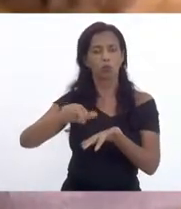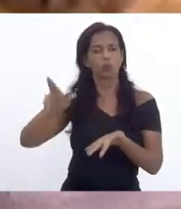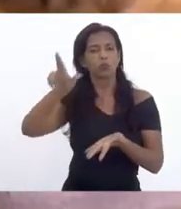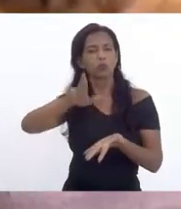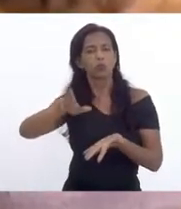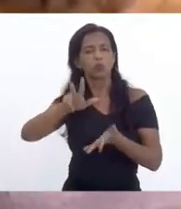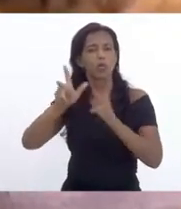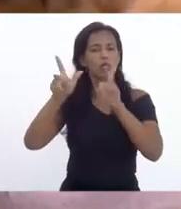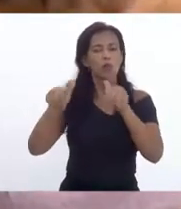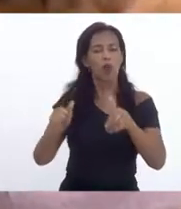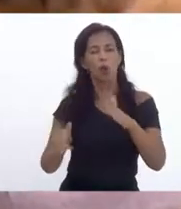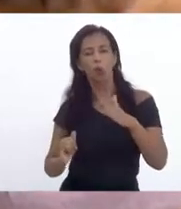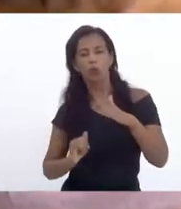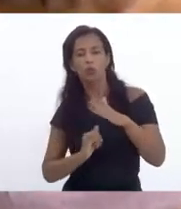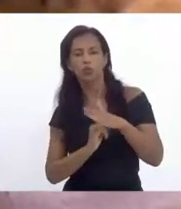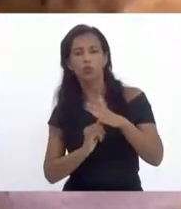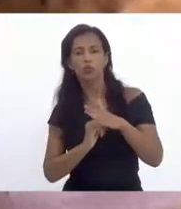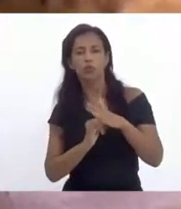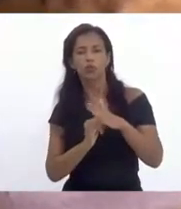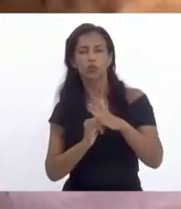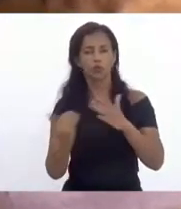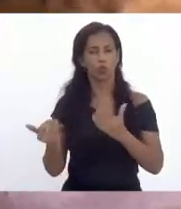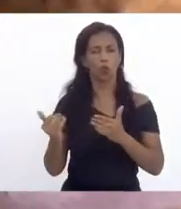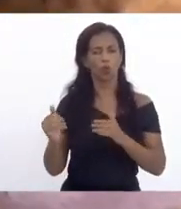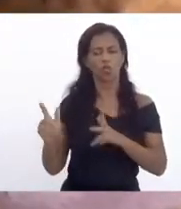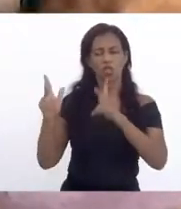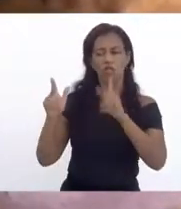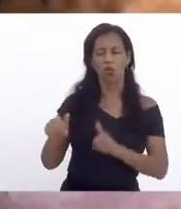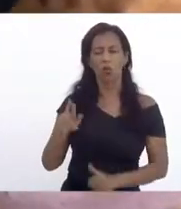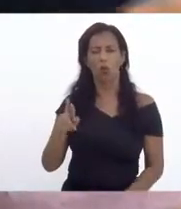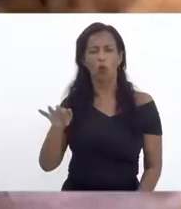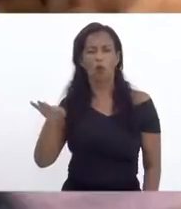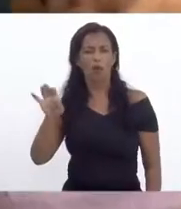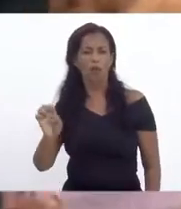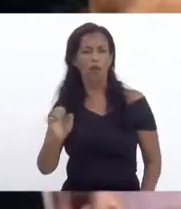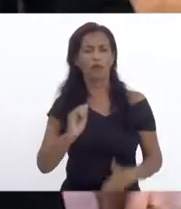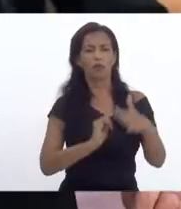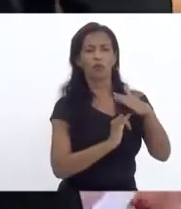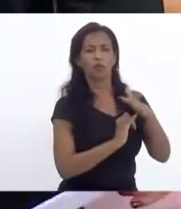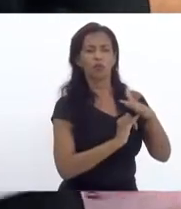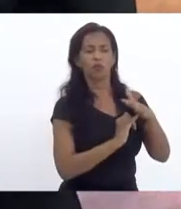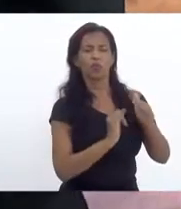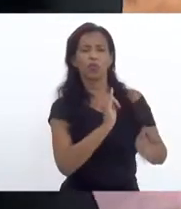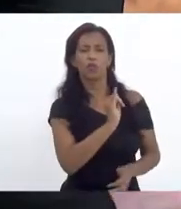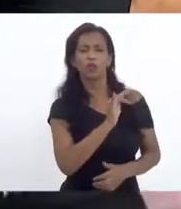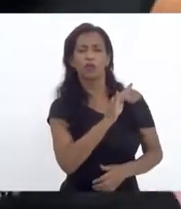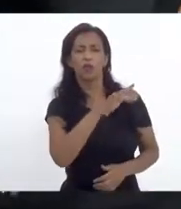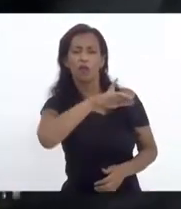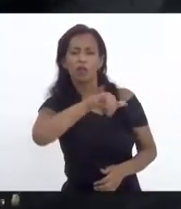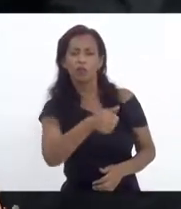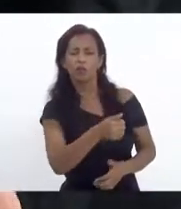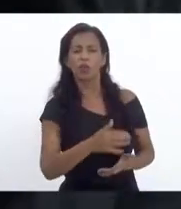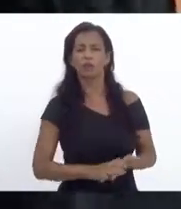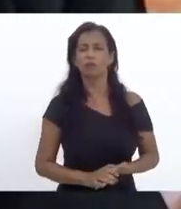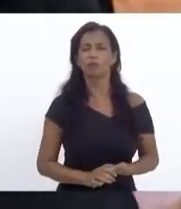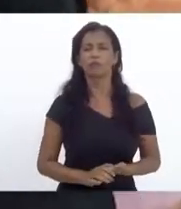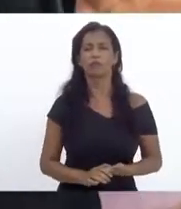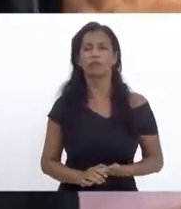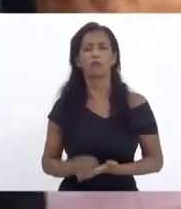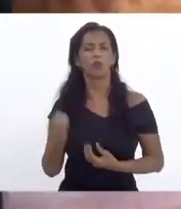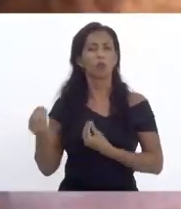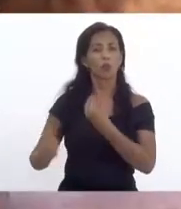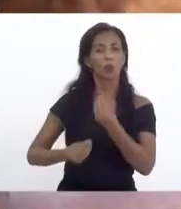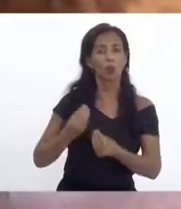como instituições de gabarito como a UENF, como o Instituto Federal Fluminense, como a Universidade Federal Fluminense,